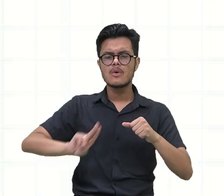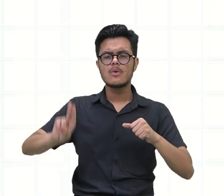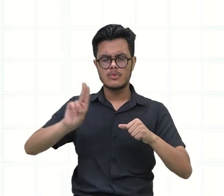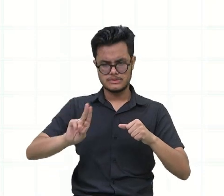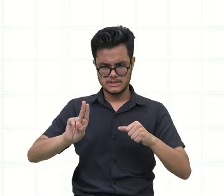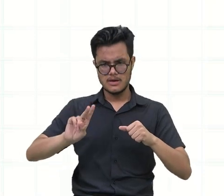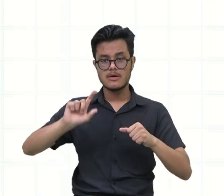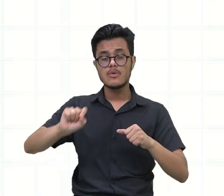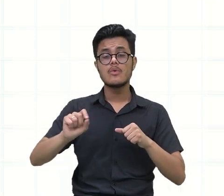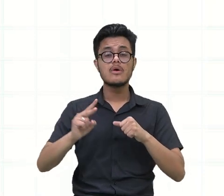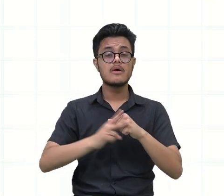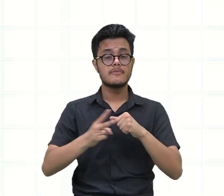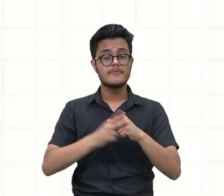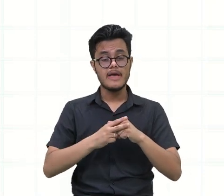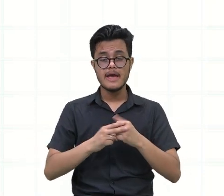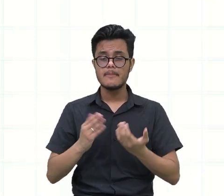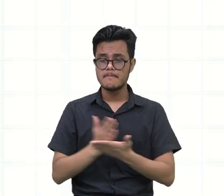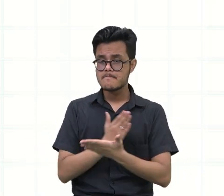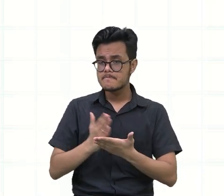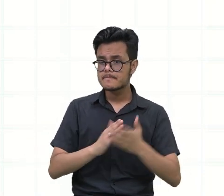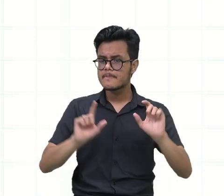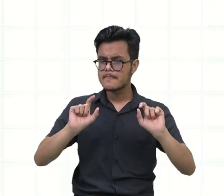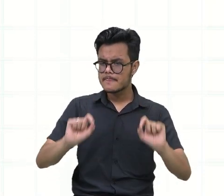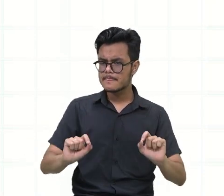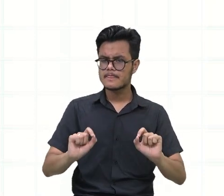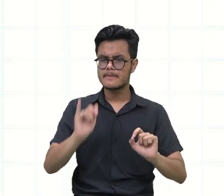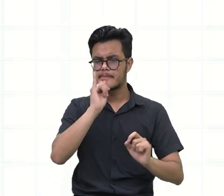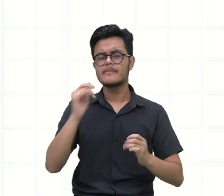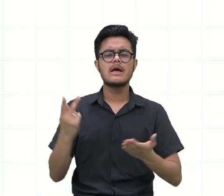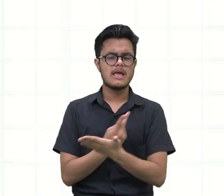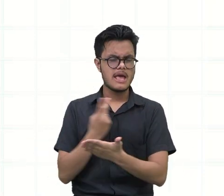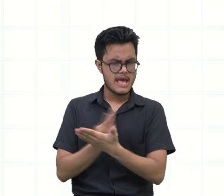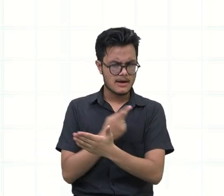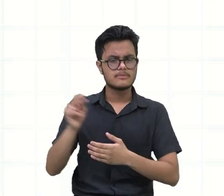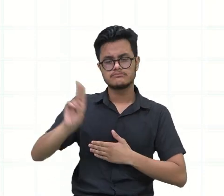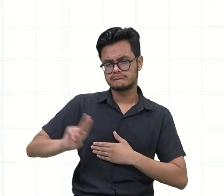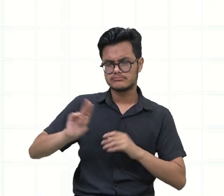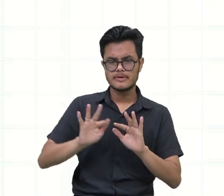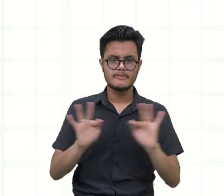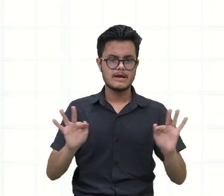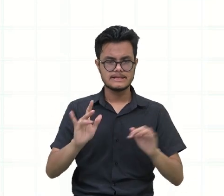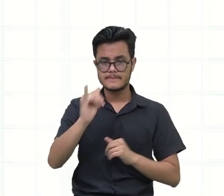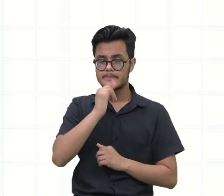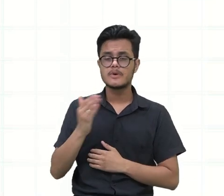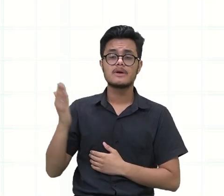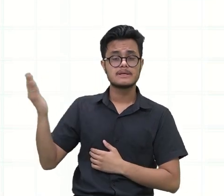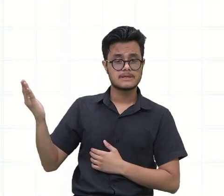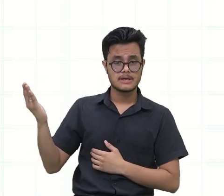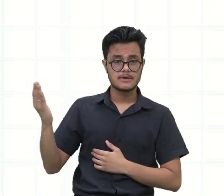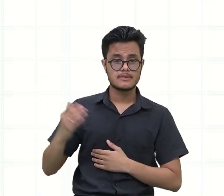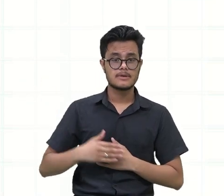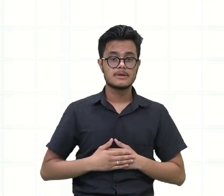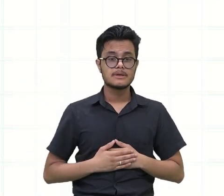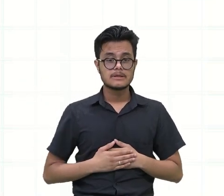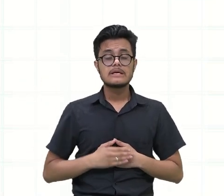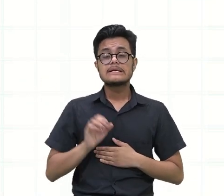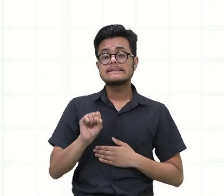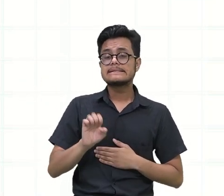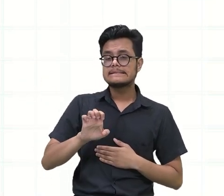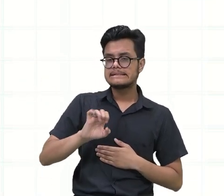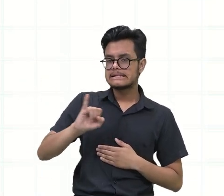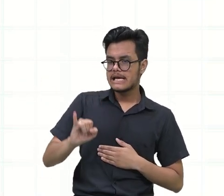desse verbo, geralmente a gente erra, né, no uso. Olha, o verbo